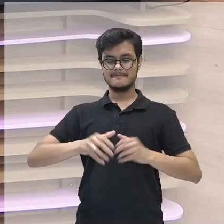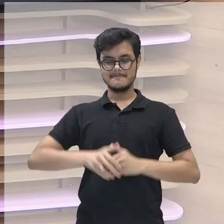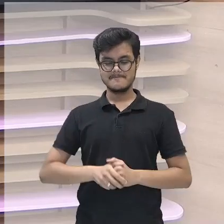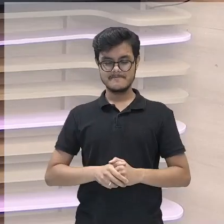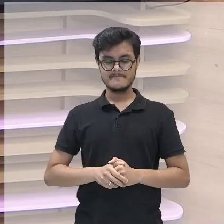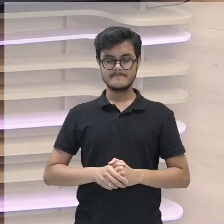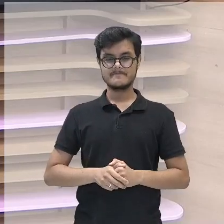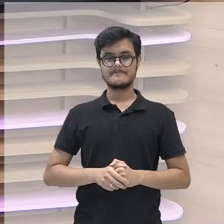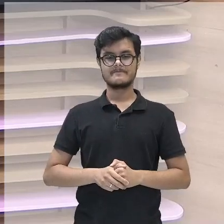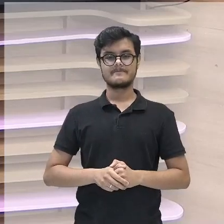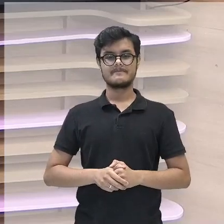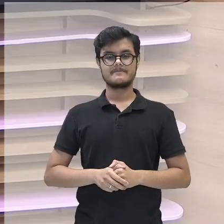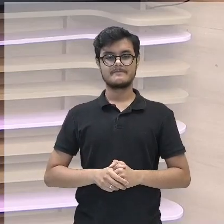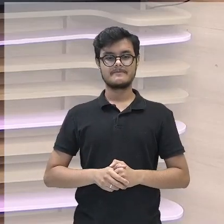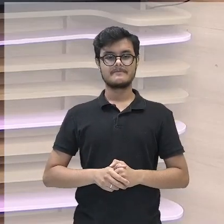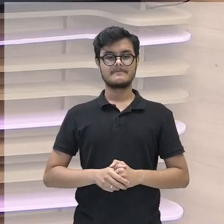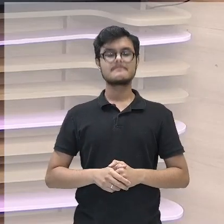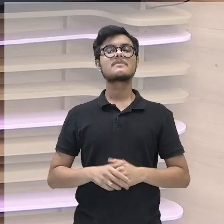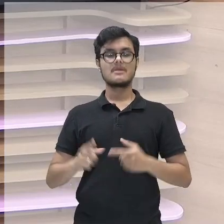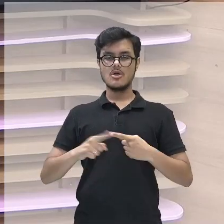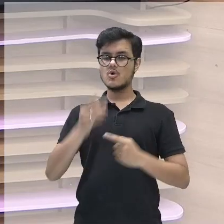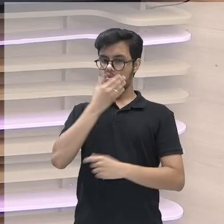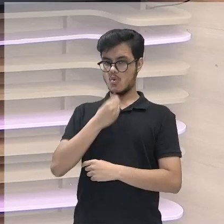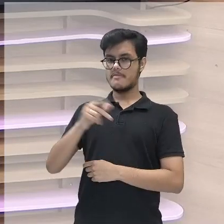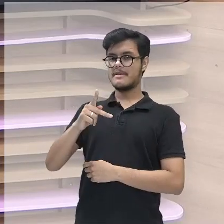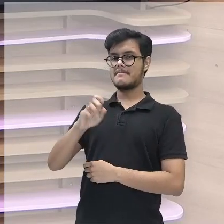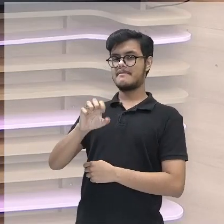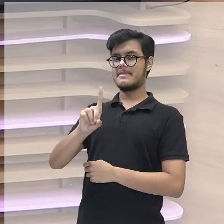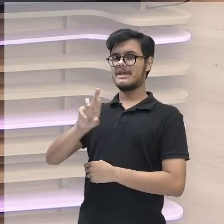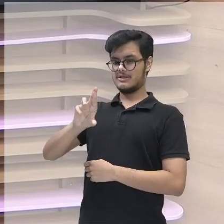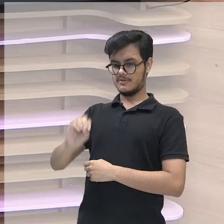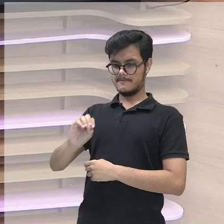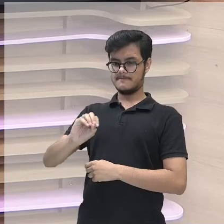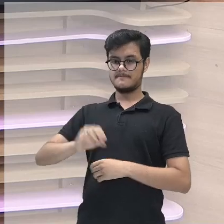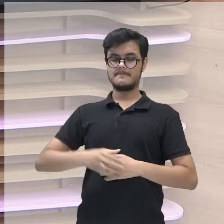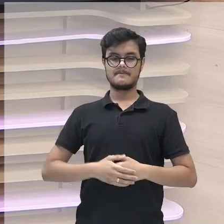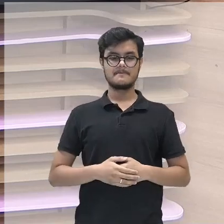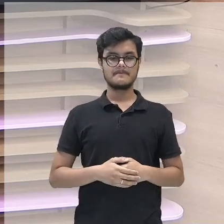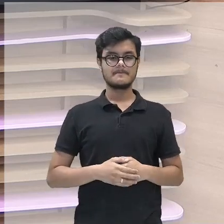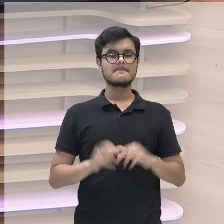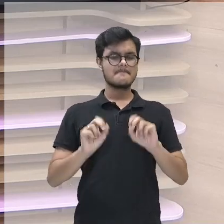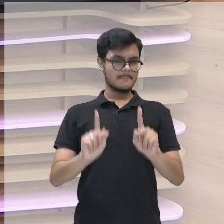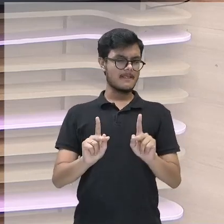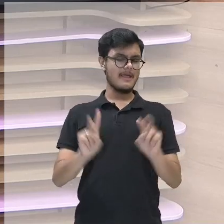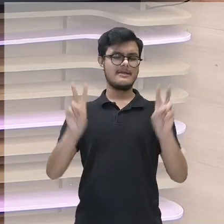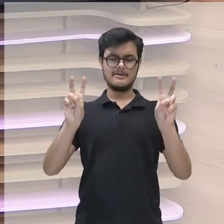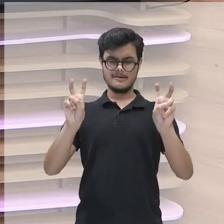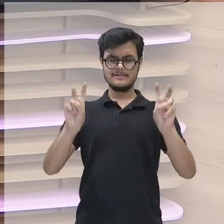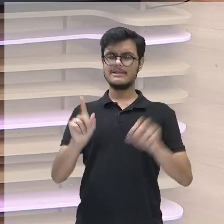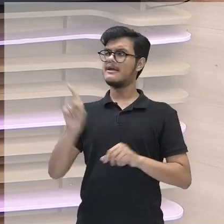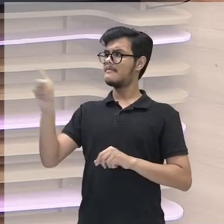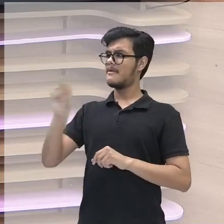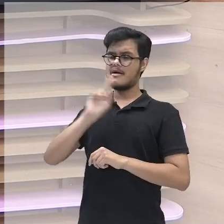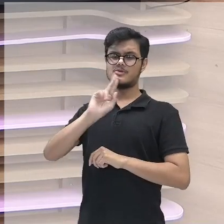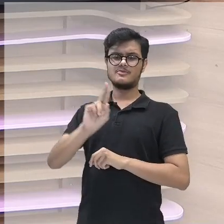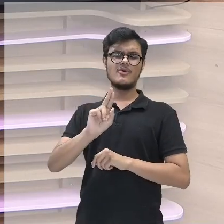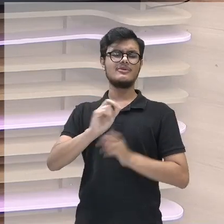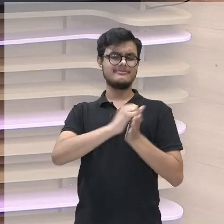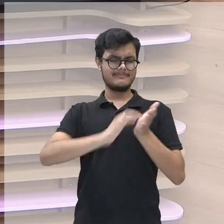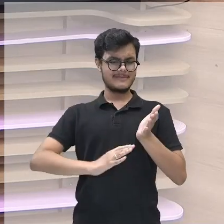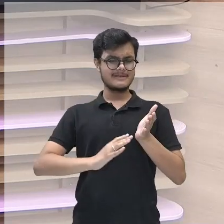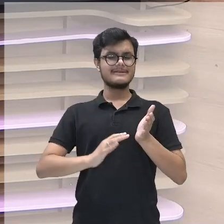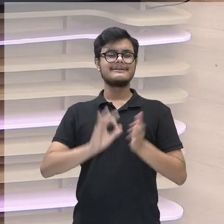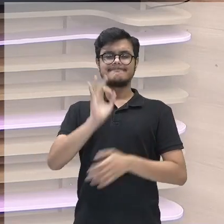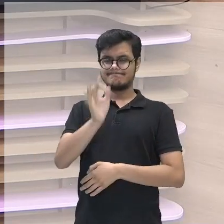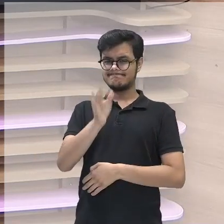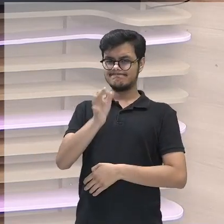aí do Pedro Pinchas Geiger, tá bom? Que essa questão aí que vocês vão estar respondendo, essa avaliação, com